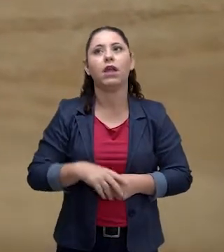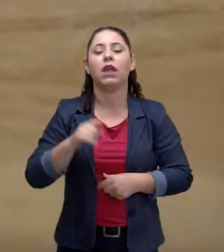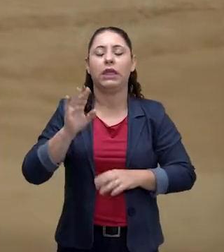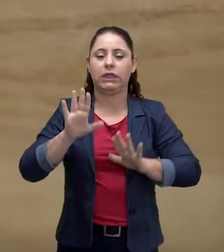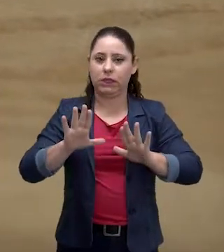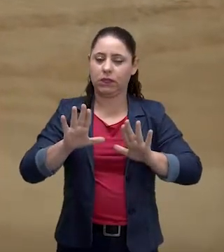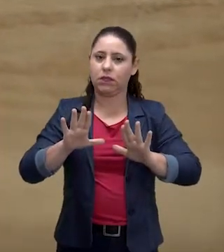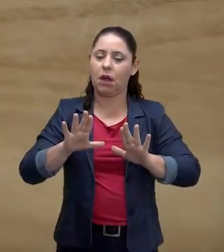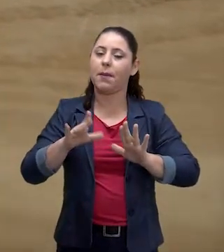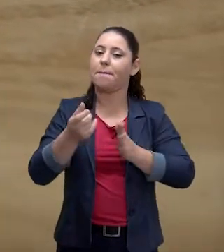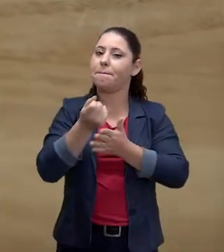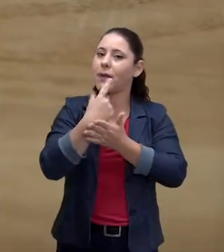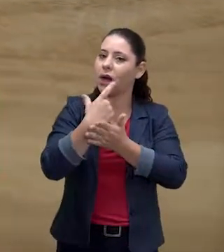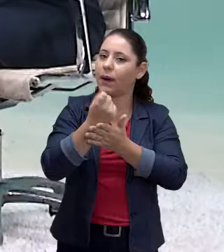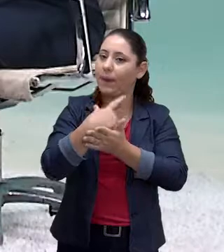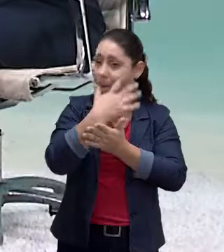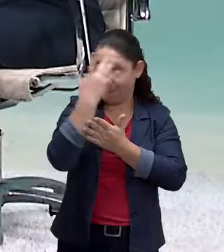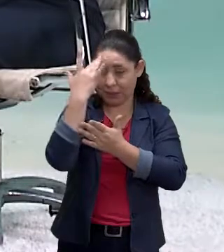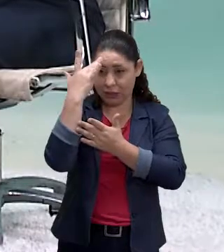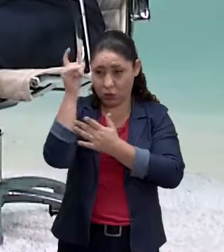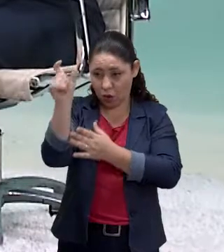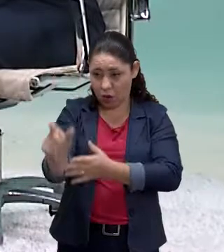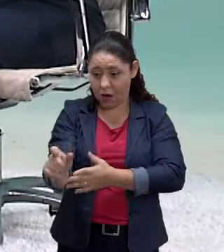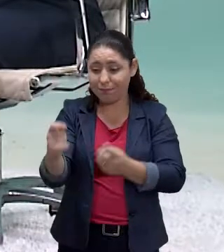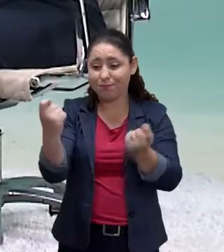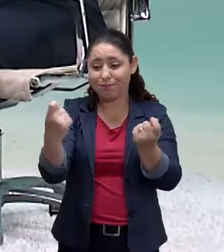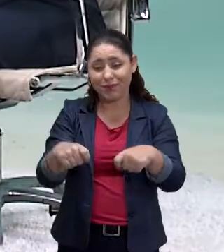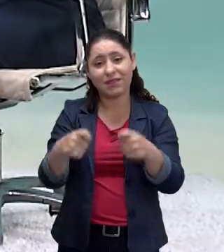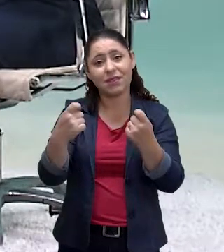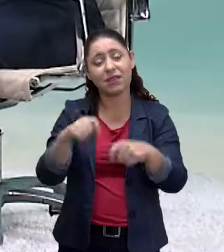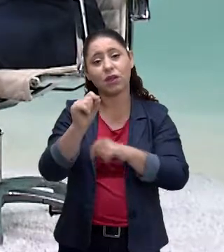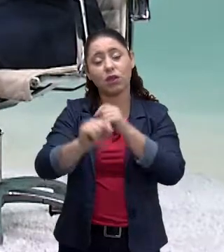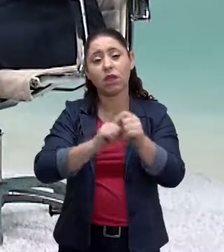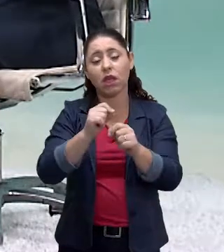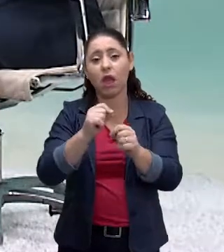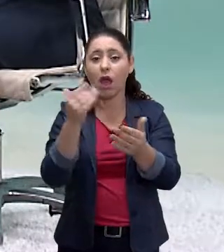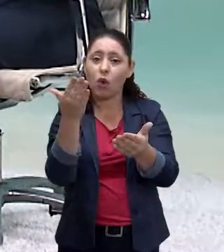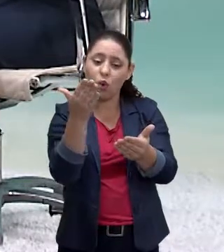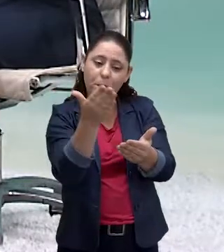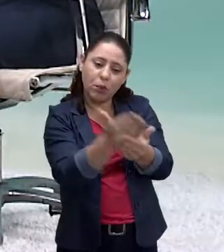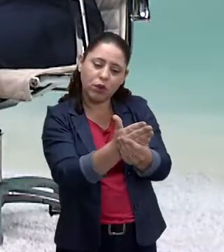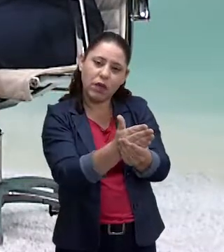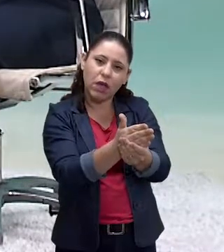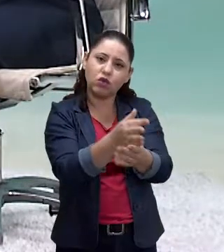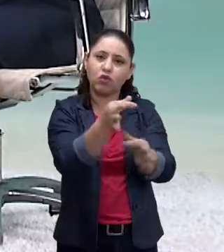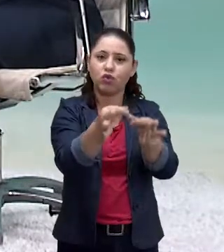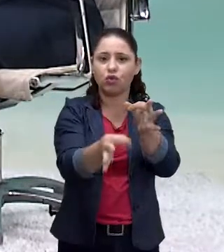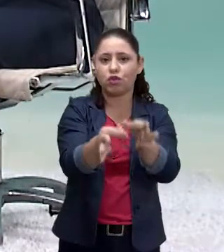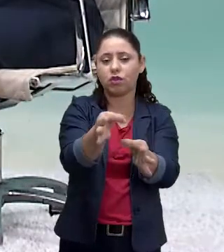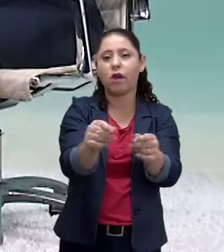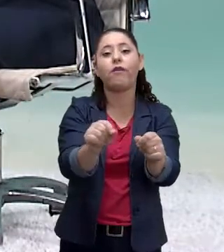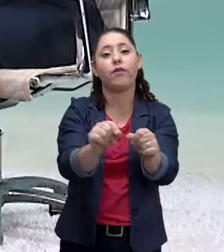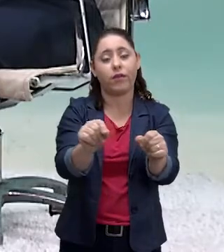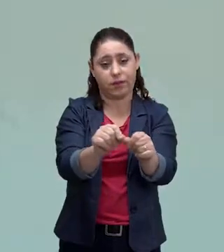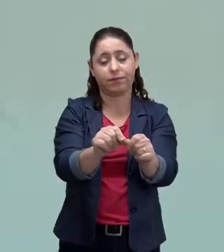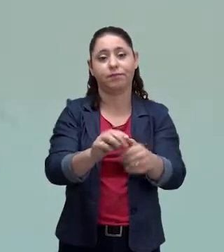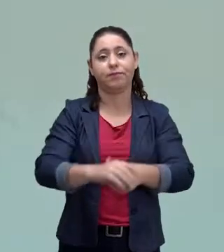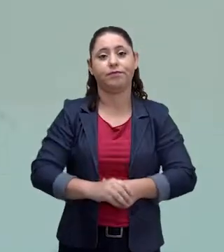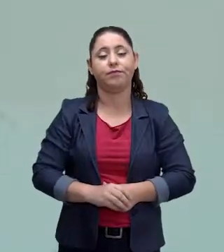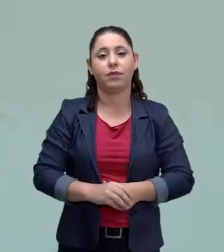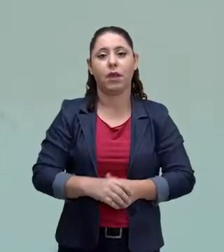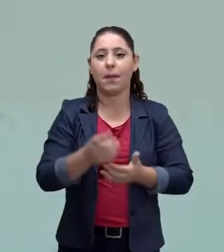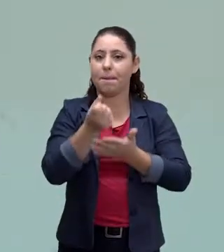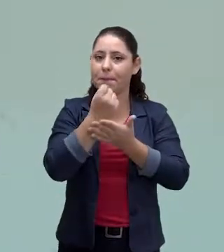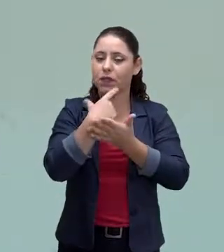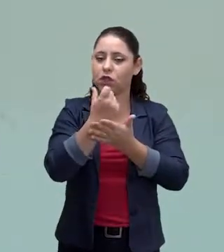do tipo de medicamento que a pessoa busca, que o paciente precisa, é o tipo de ação que a gente vai judicializar.